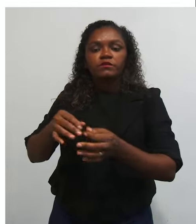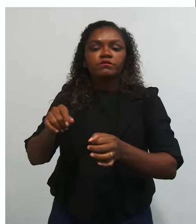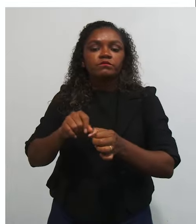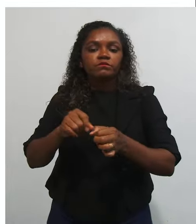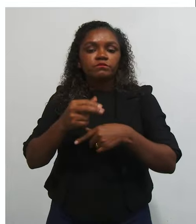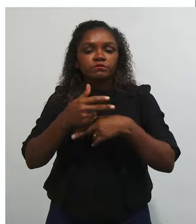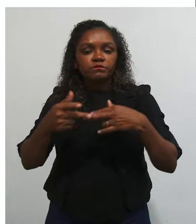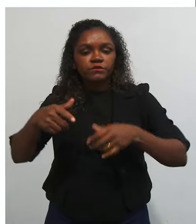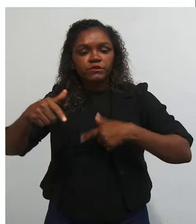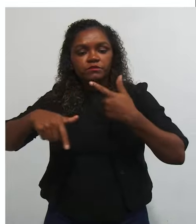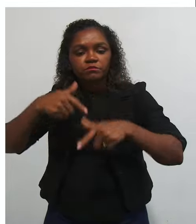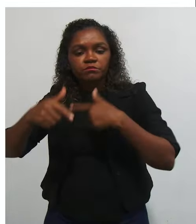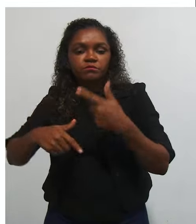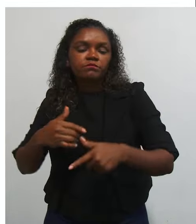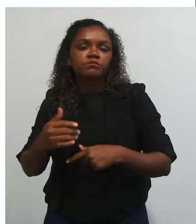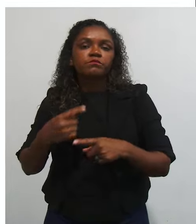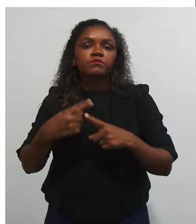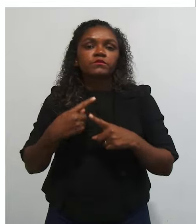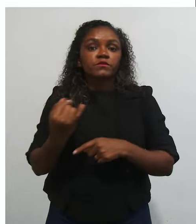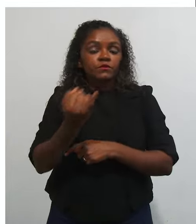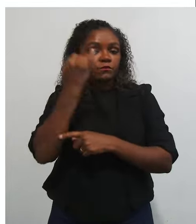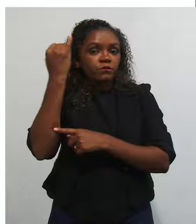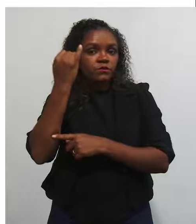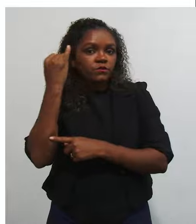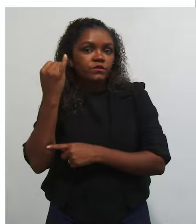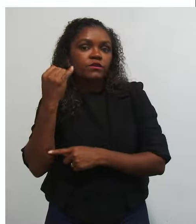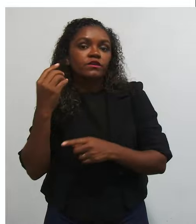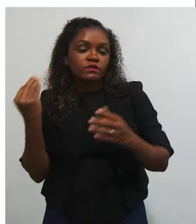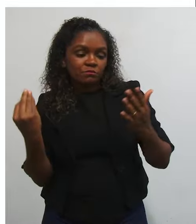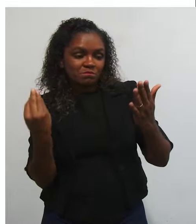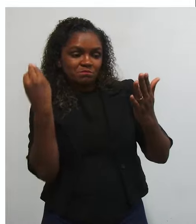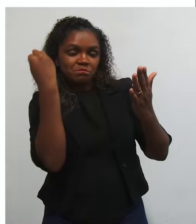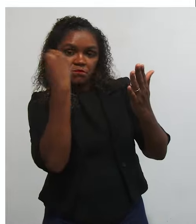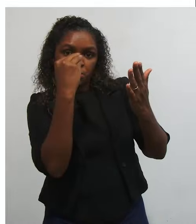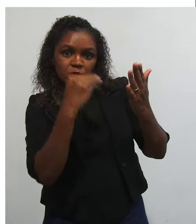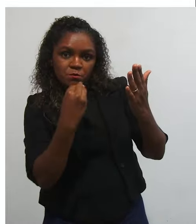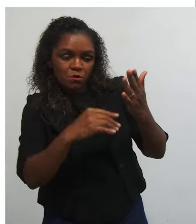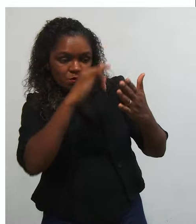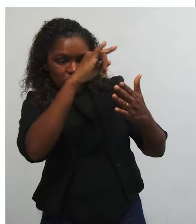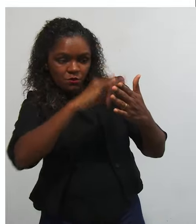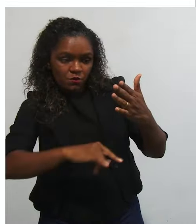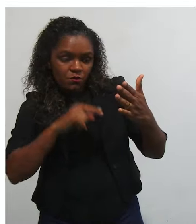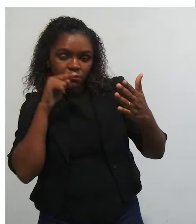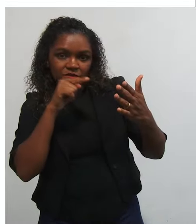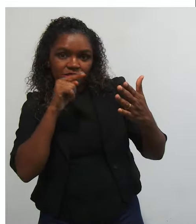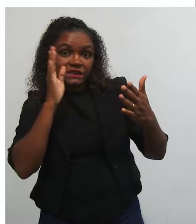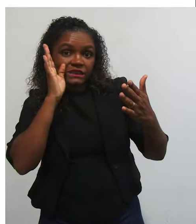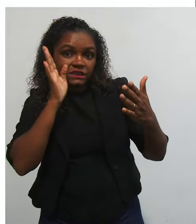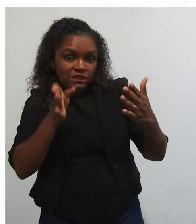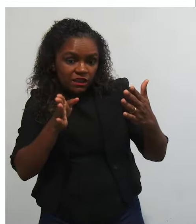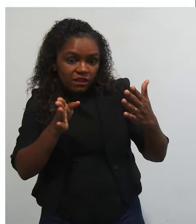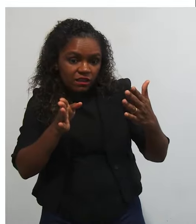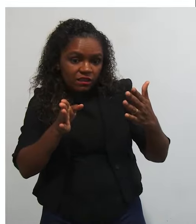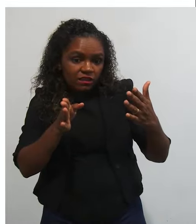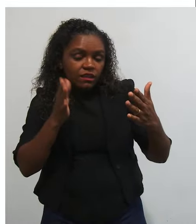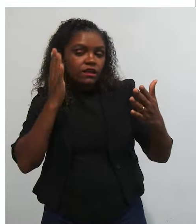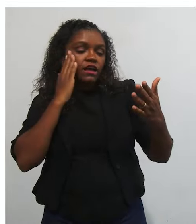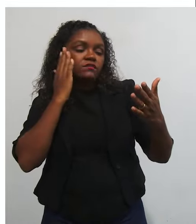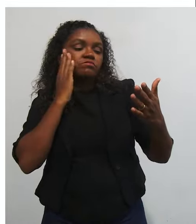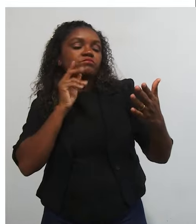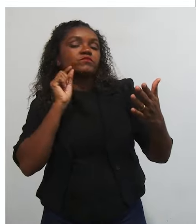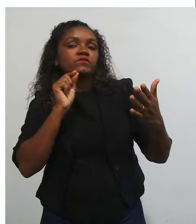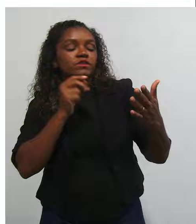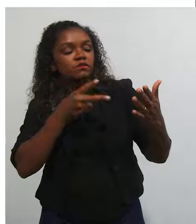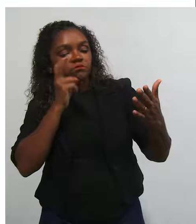importante? Porque quando eu defino isso lá no elemento de despesa, eu sei se será o ente que